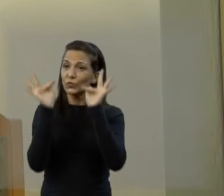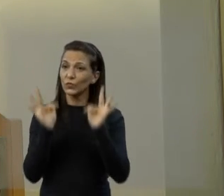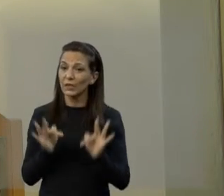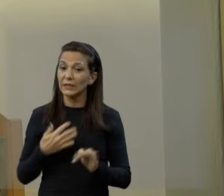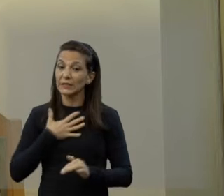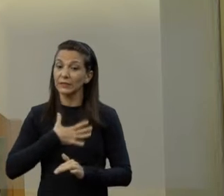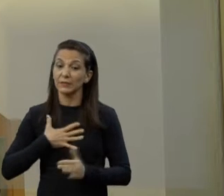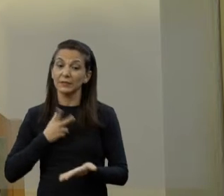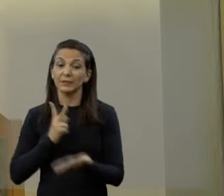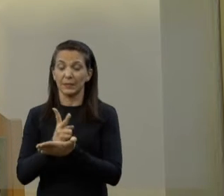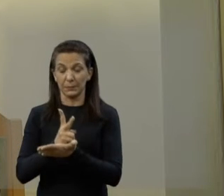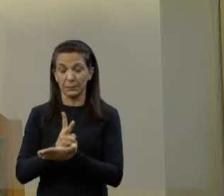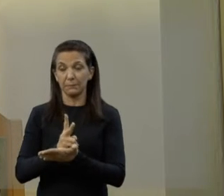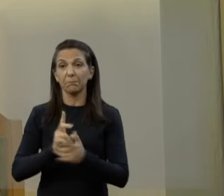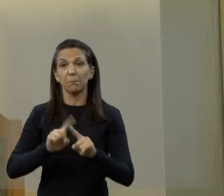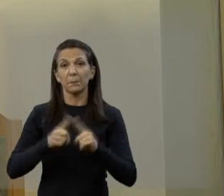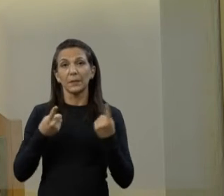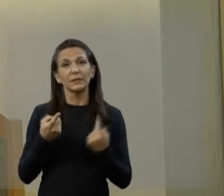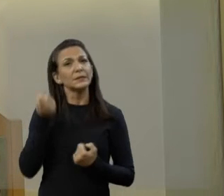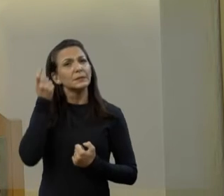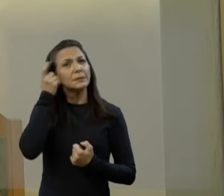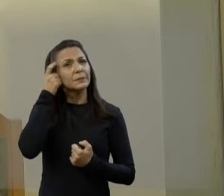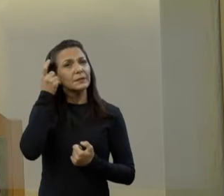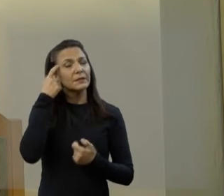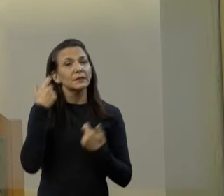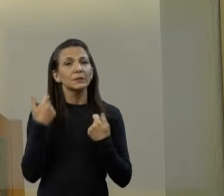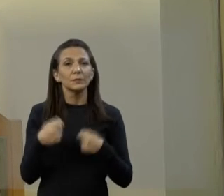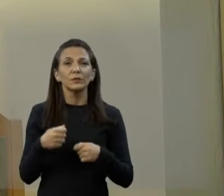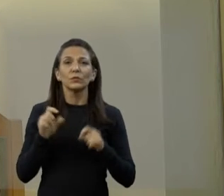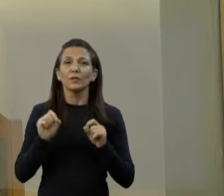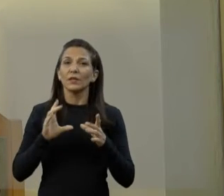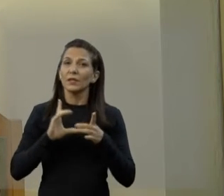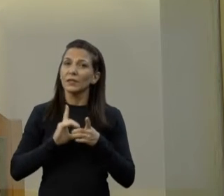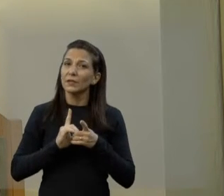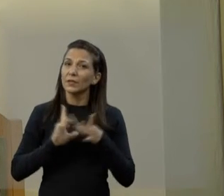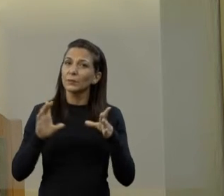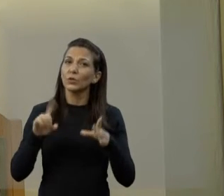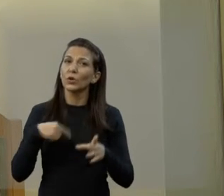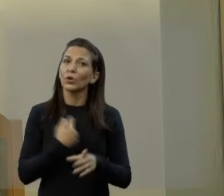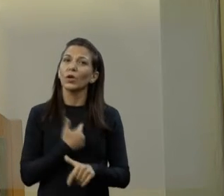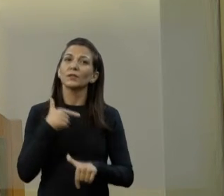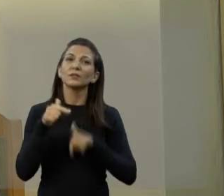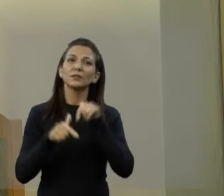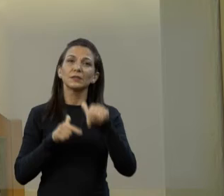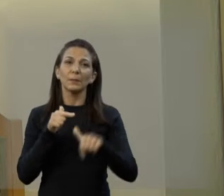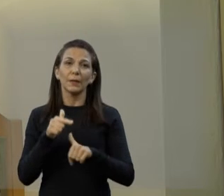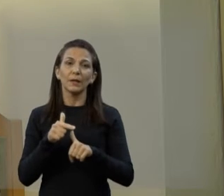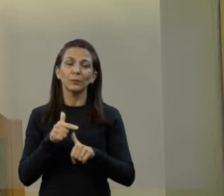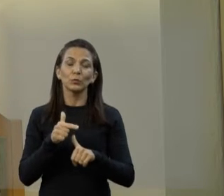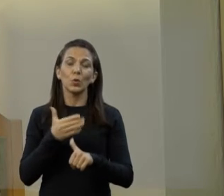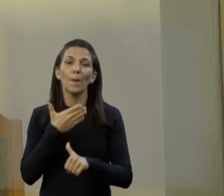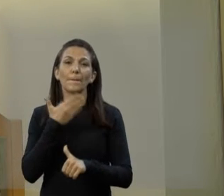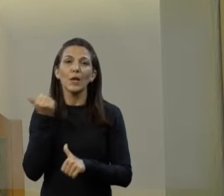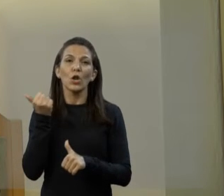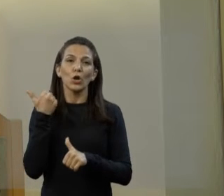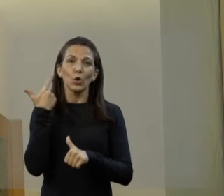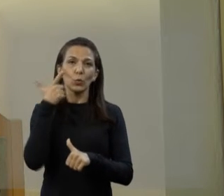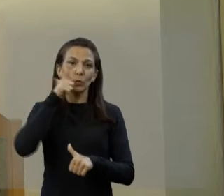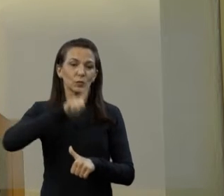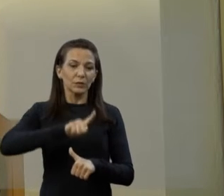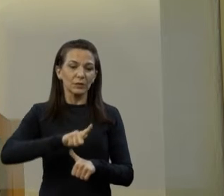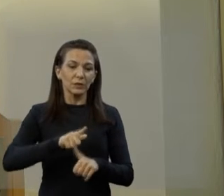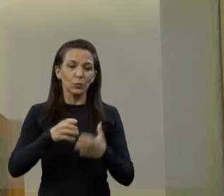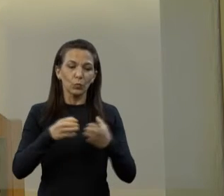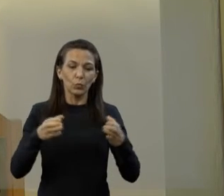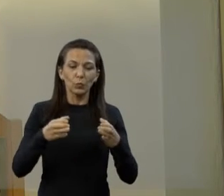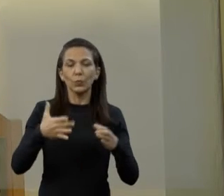satisfeito sempre mas é importante pensar que na democracia nós sempre trabalhamos para que o melhor seja feito para a maioria das